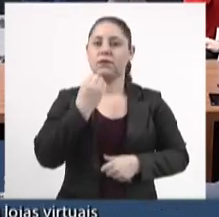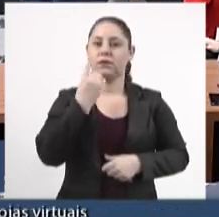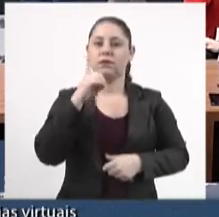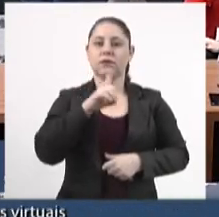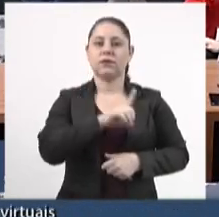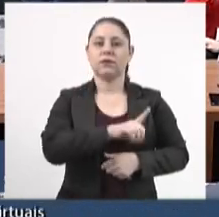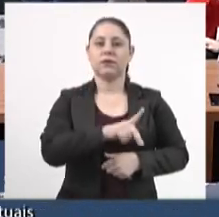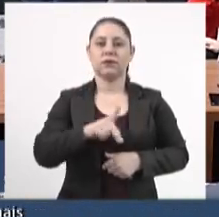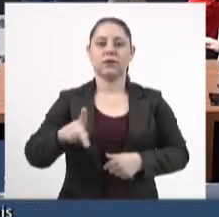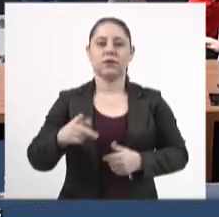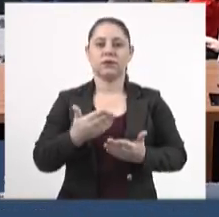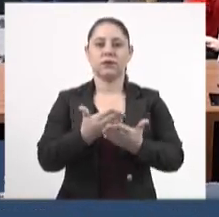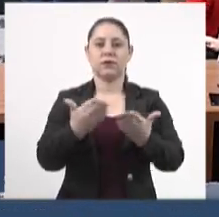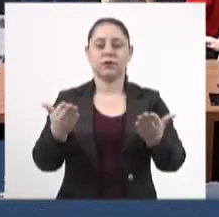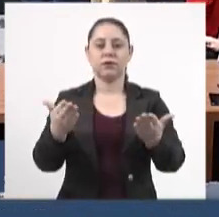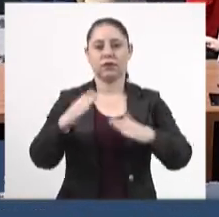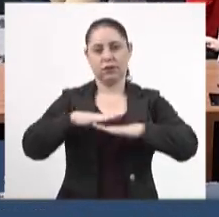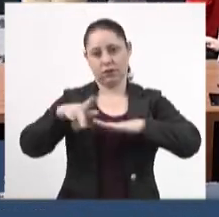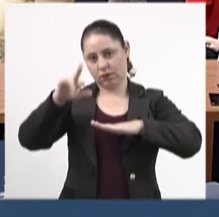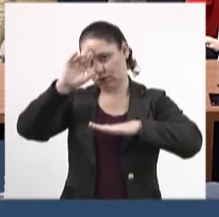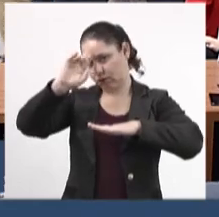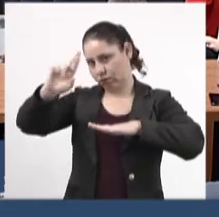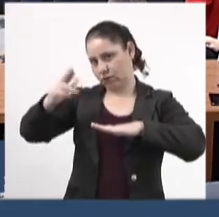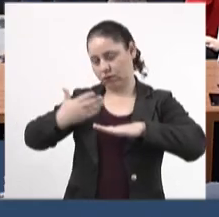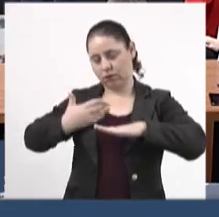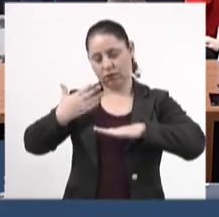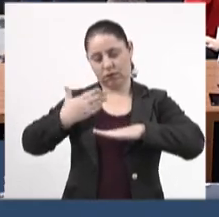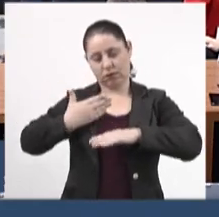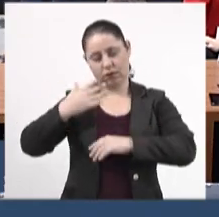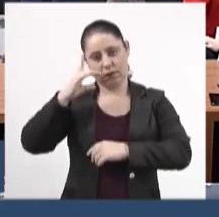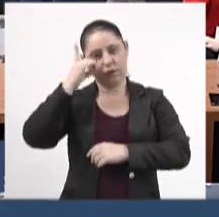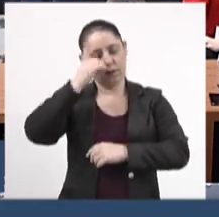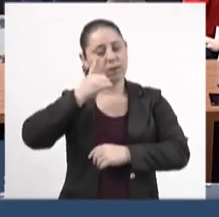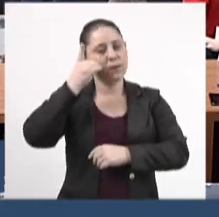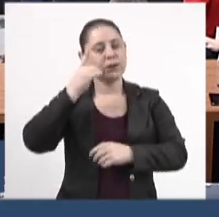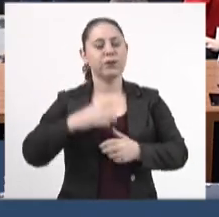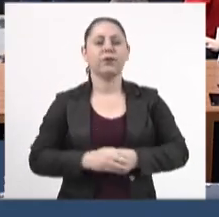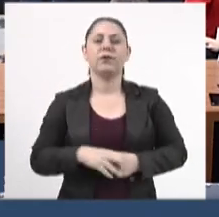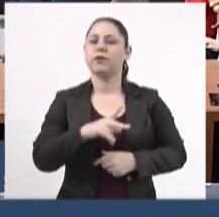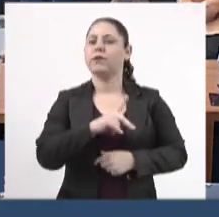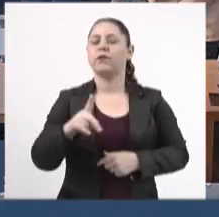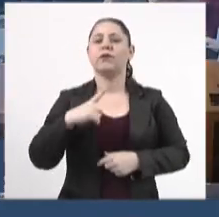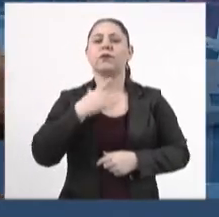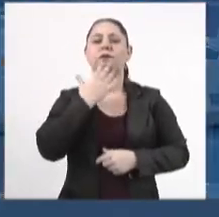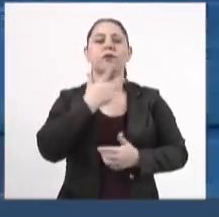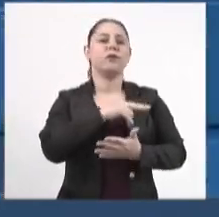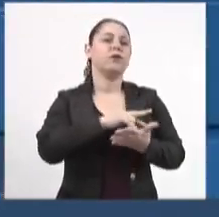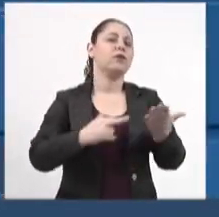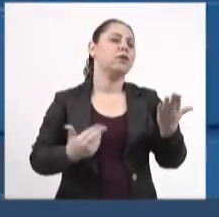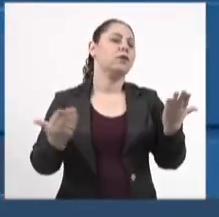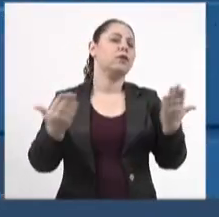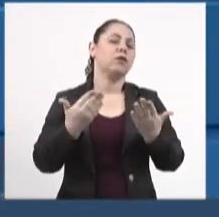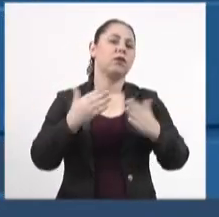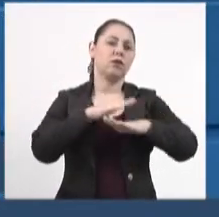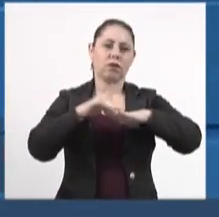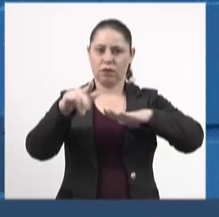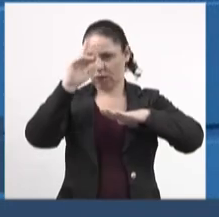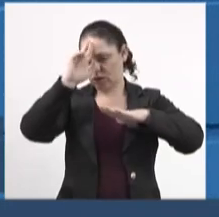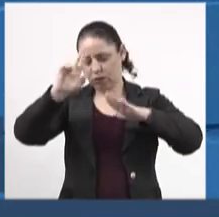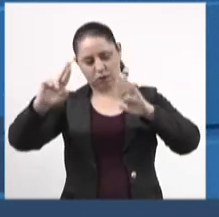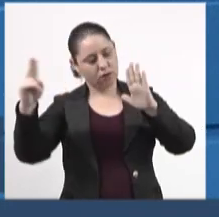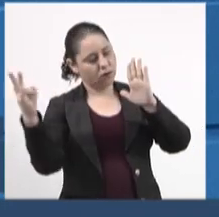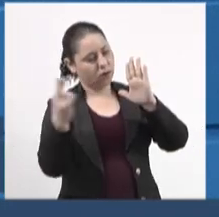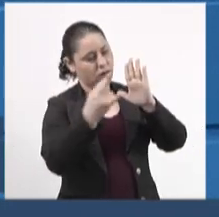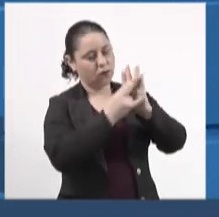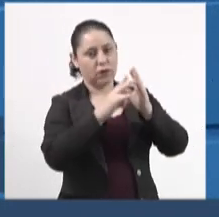Bom dia, senhor presidente, membros da mesa diretora, nobres colegas deputados. Presidente, eu tenho um requerimento aqui, eu requeiro à mesa diretora,